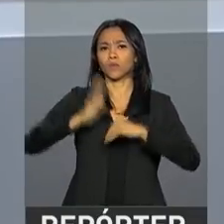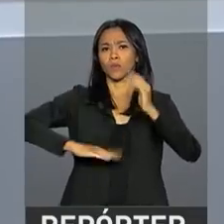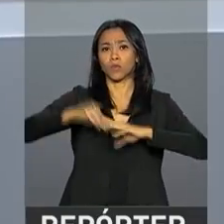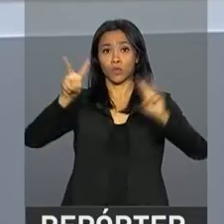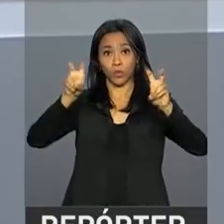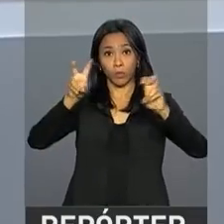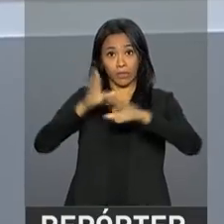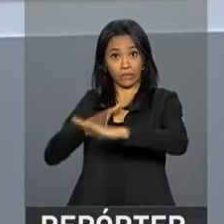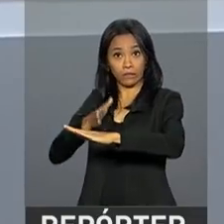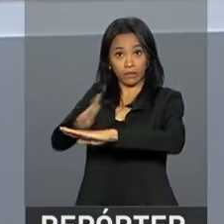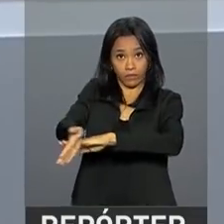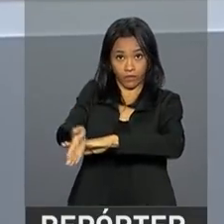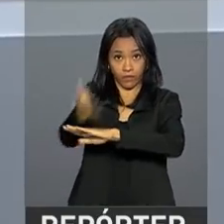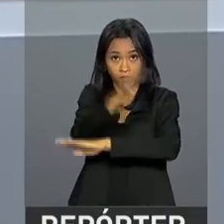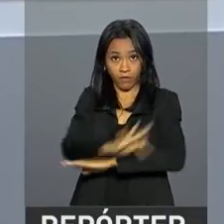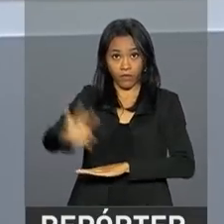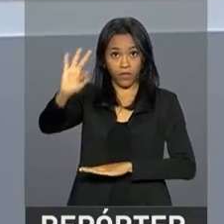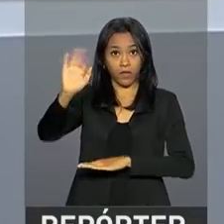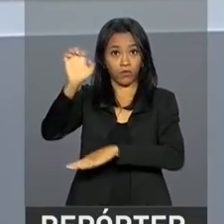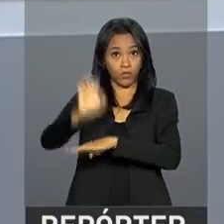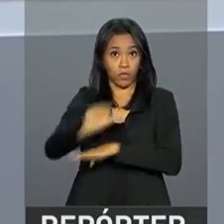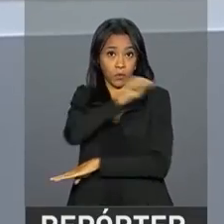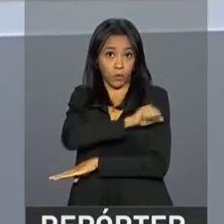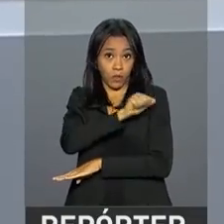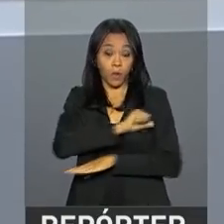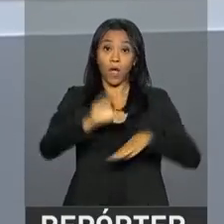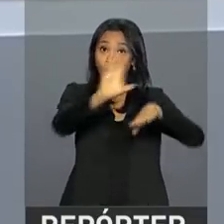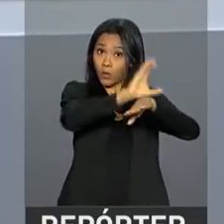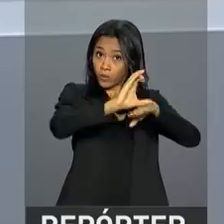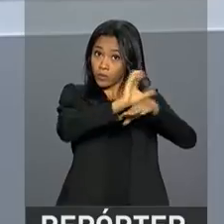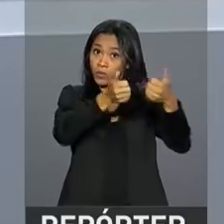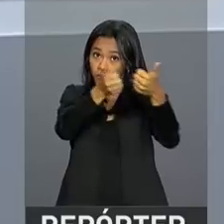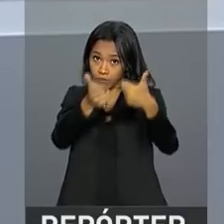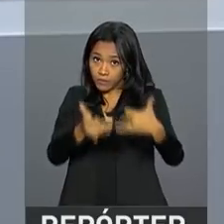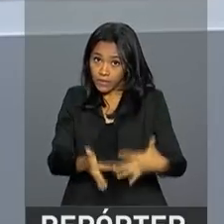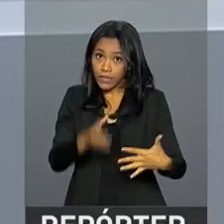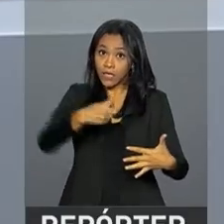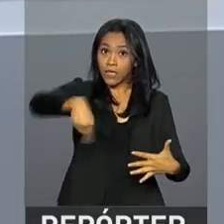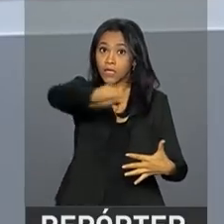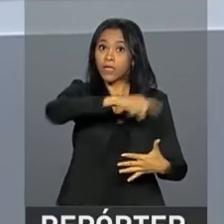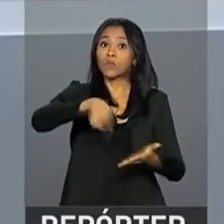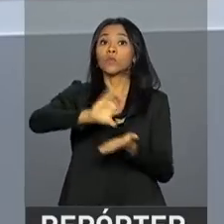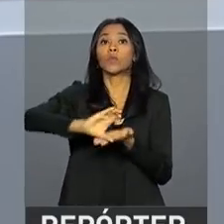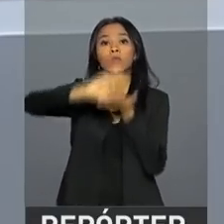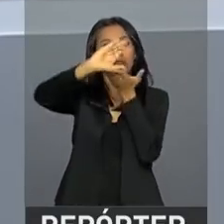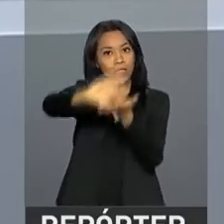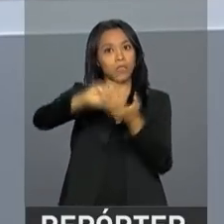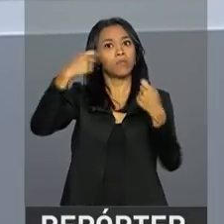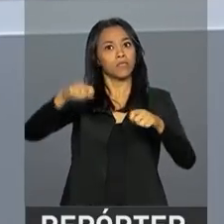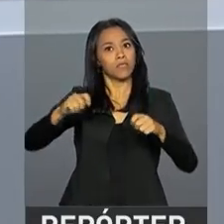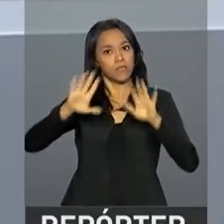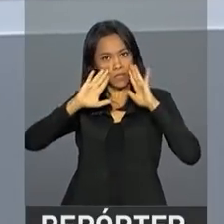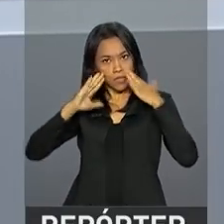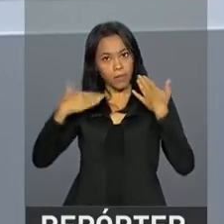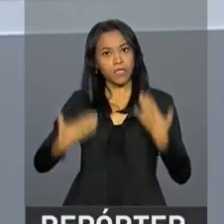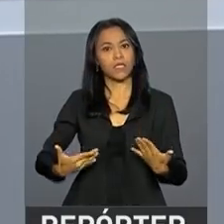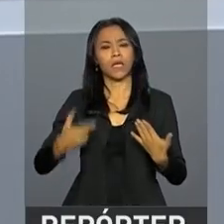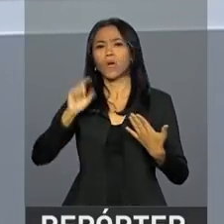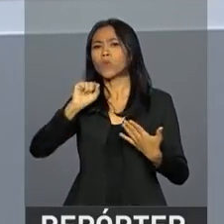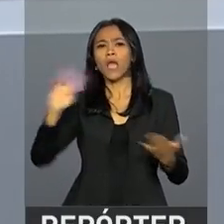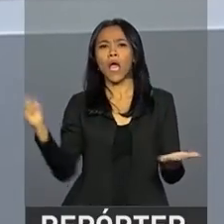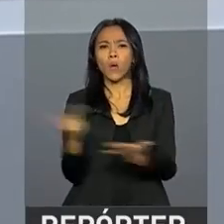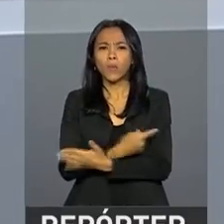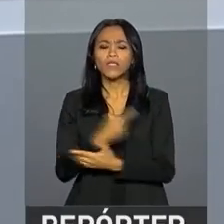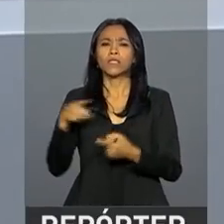do rio de janeiro a constituição determina que os conselhos devem se manifestar sobre casos de intervenção estado de sítio